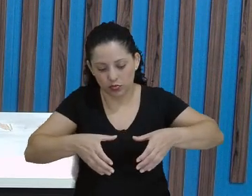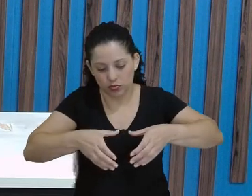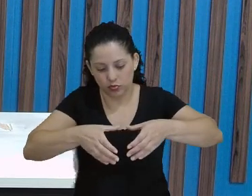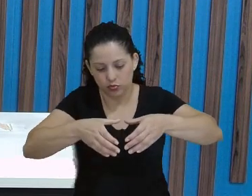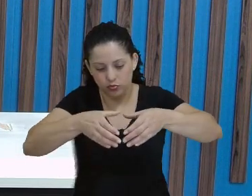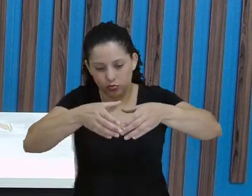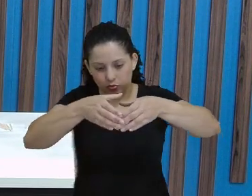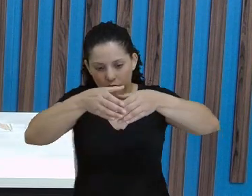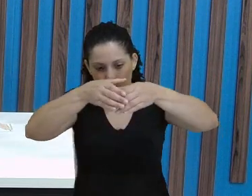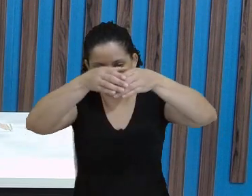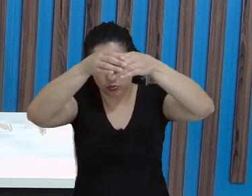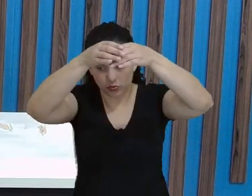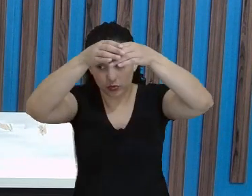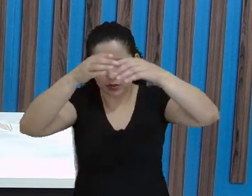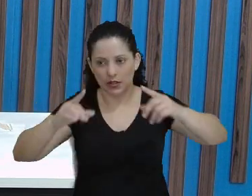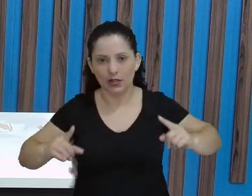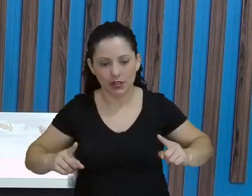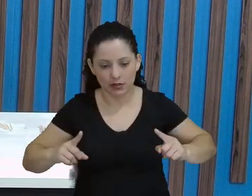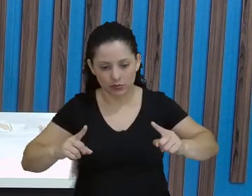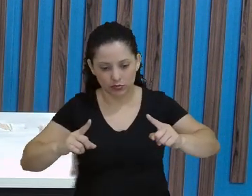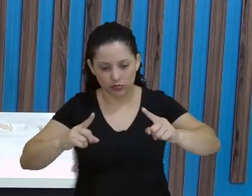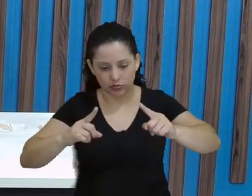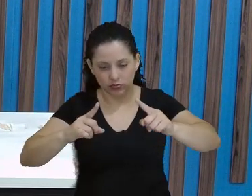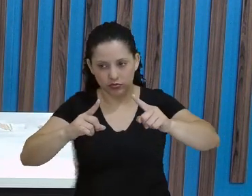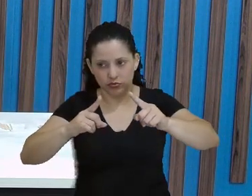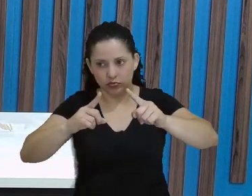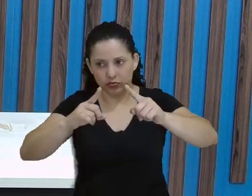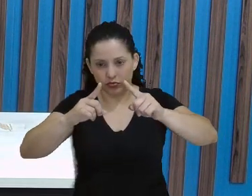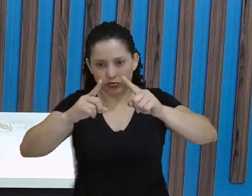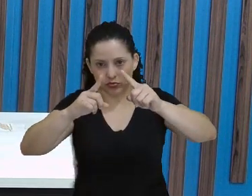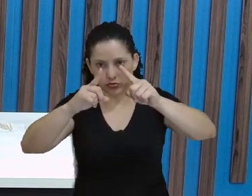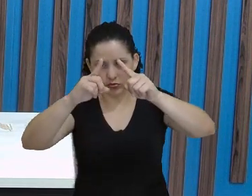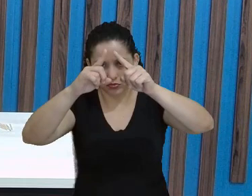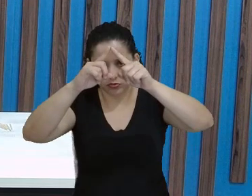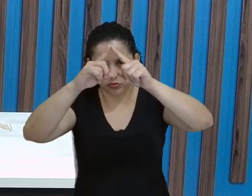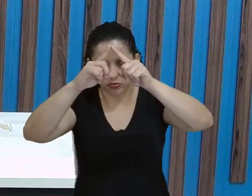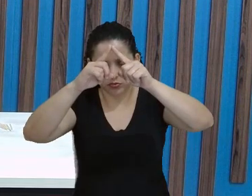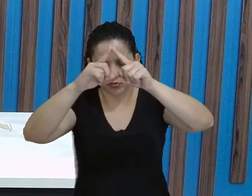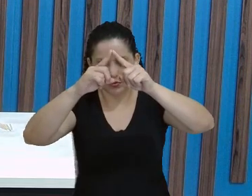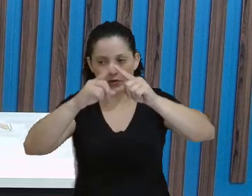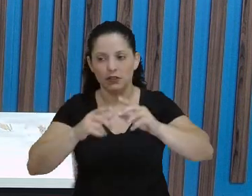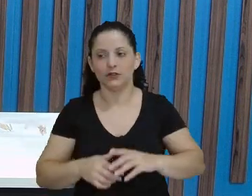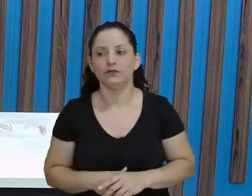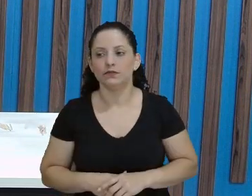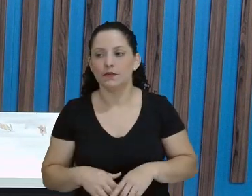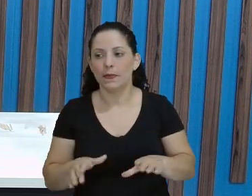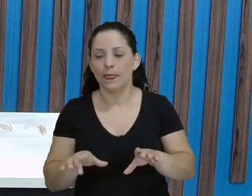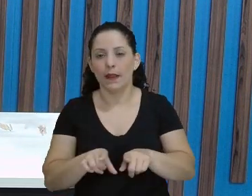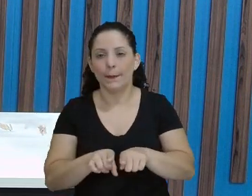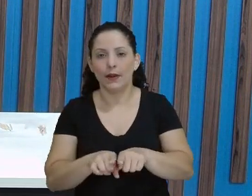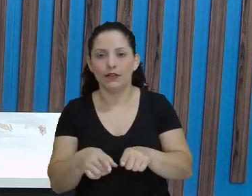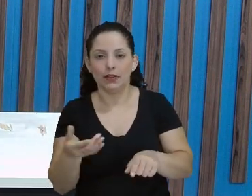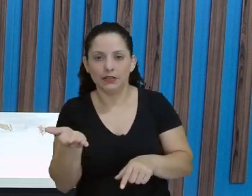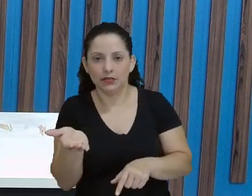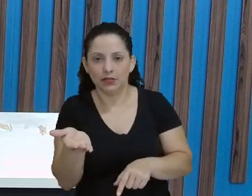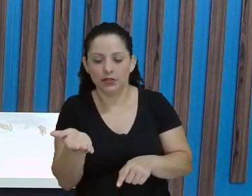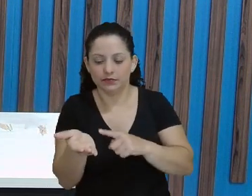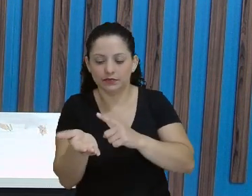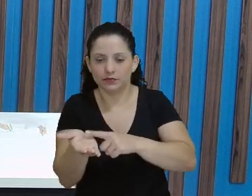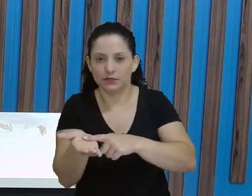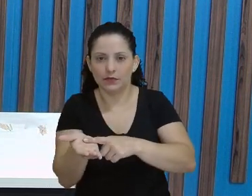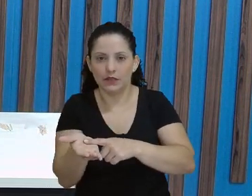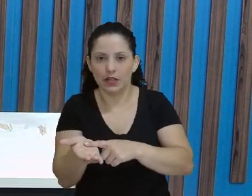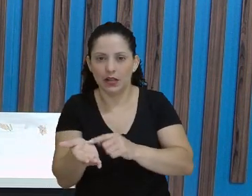um vértice, e eu posso tanto segurar assim, quanto assim, quanto assim. E ele vai sempre ser